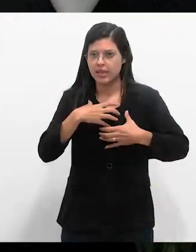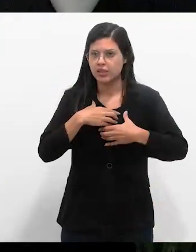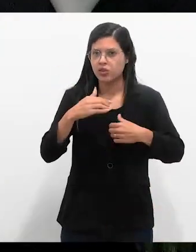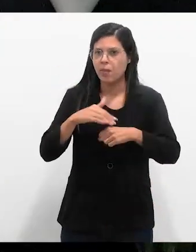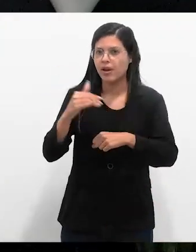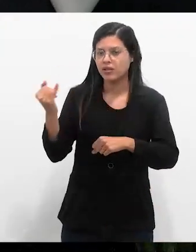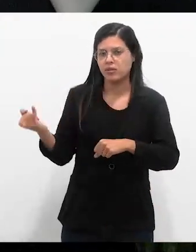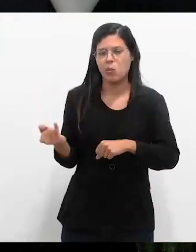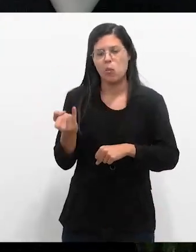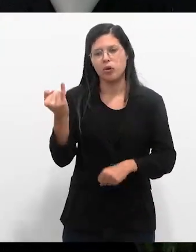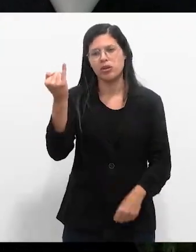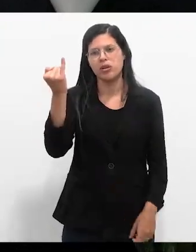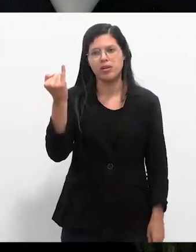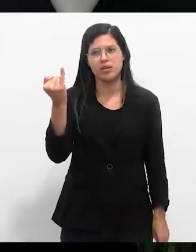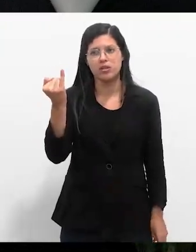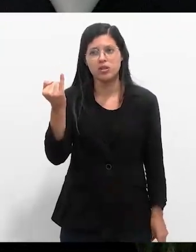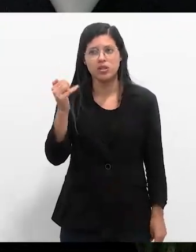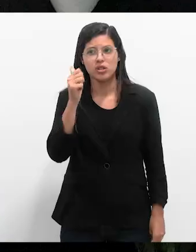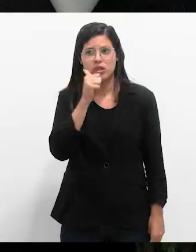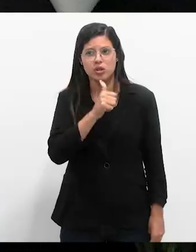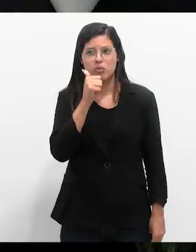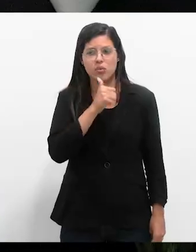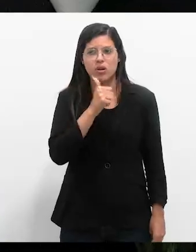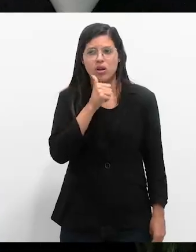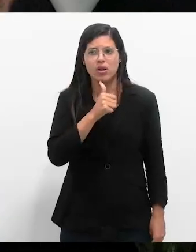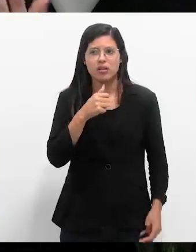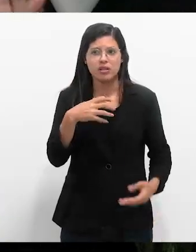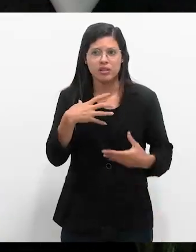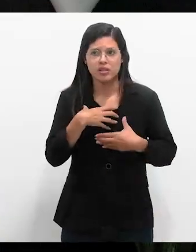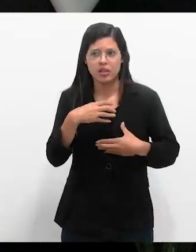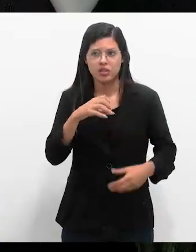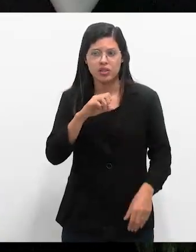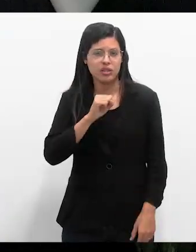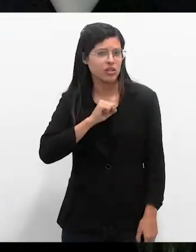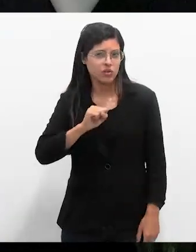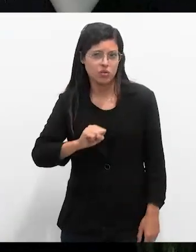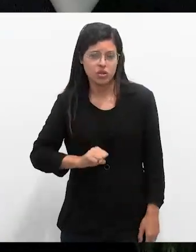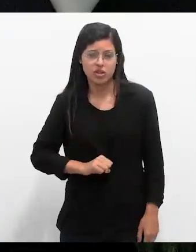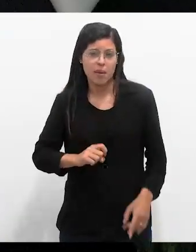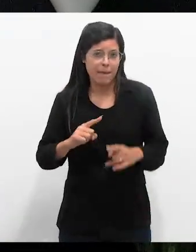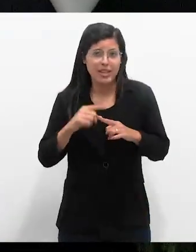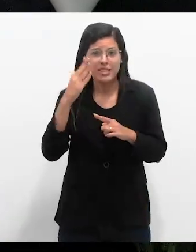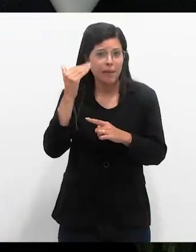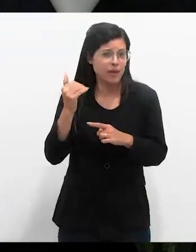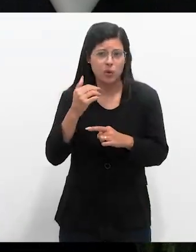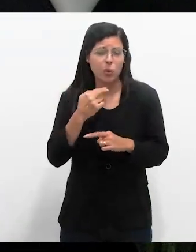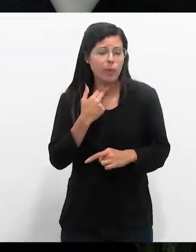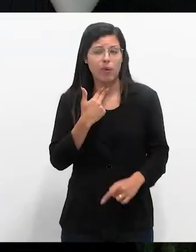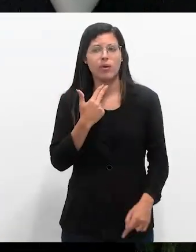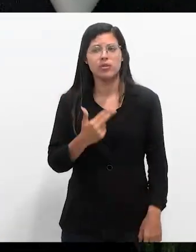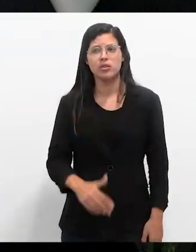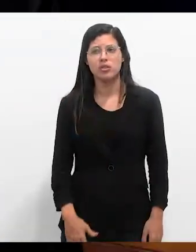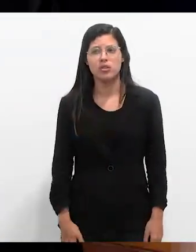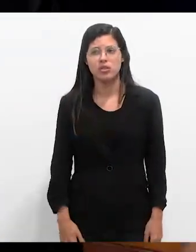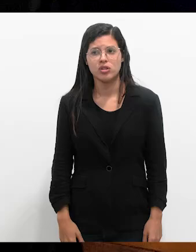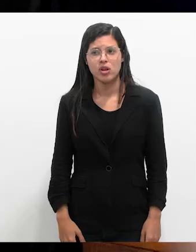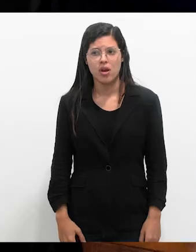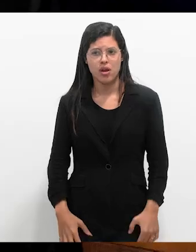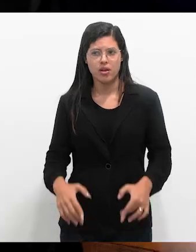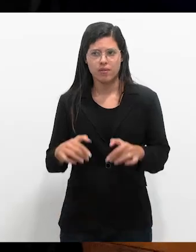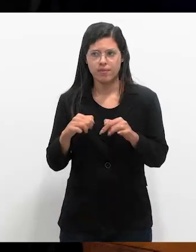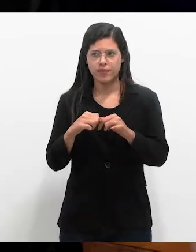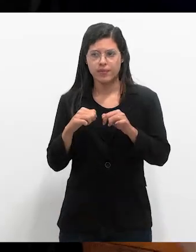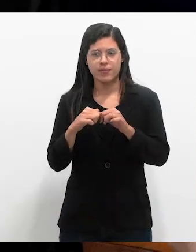muito mais importante. E as mulheres se sentindo sacerdotisa mesmo sabendo que não pode. E